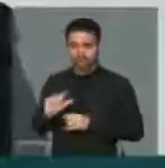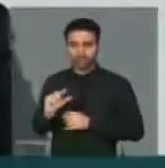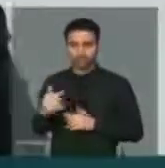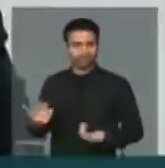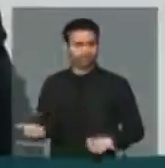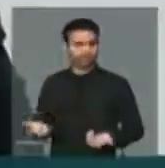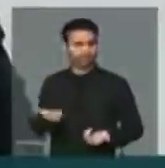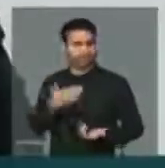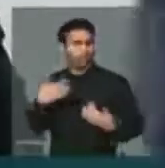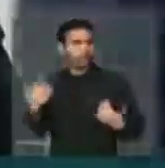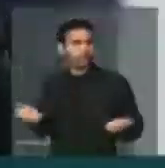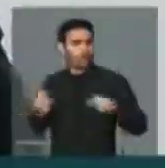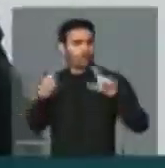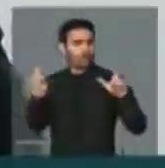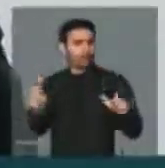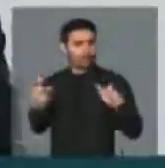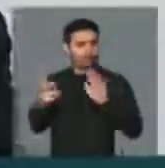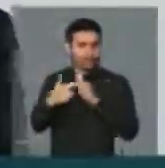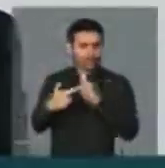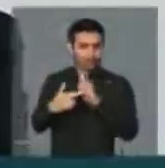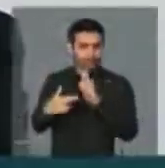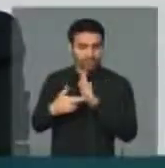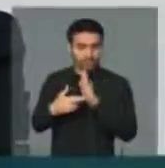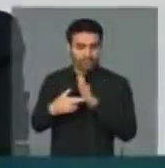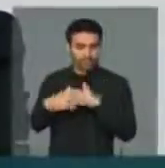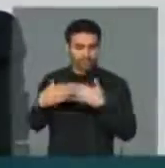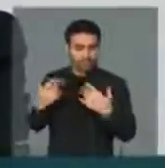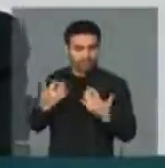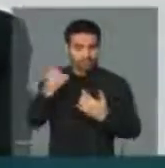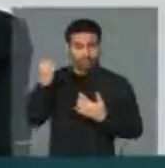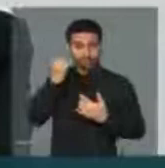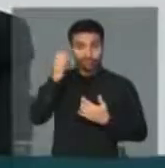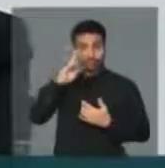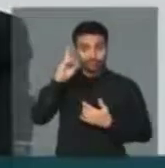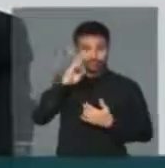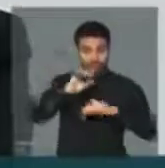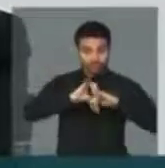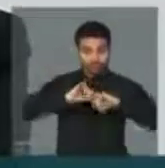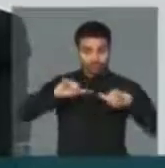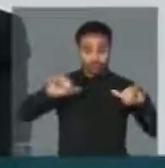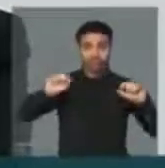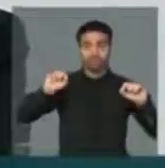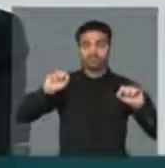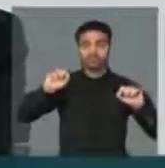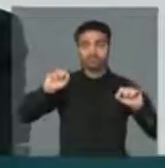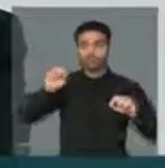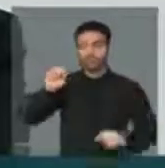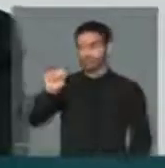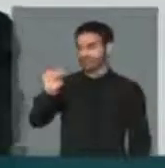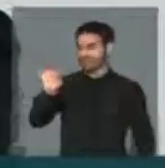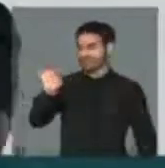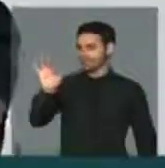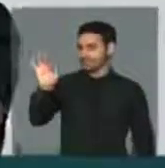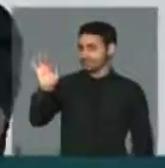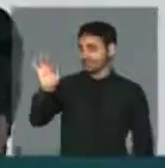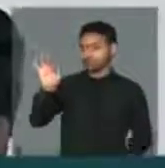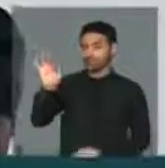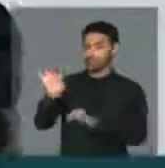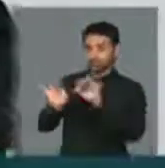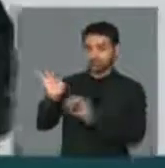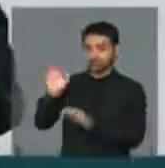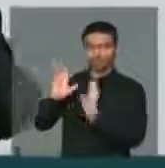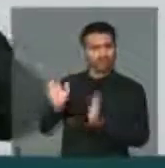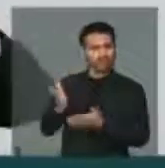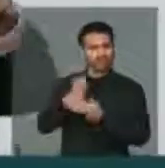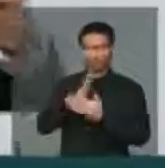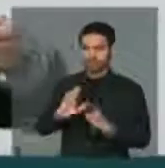critérios? Então, vale lembrar que no julgamento do Supremo Tribunal Federal, que sepultou